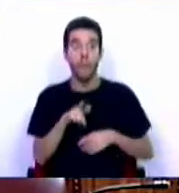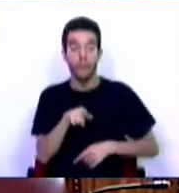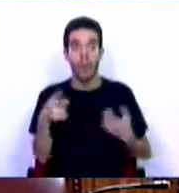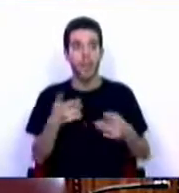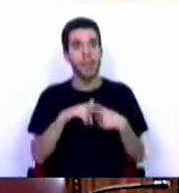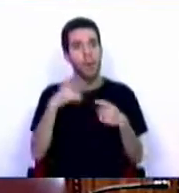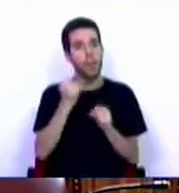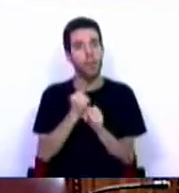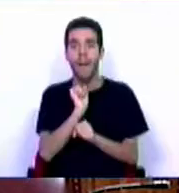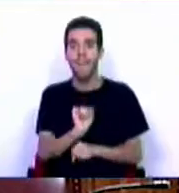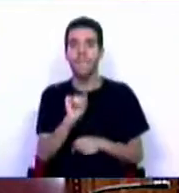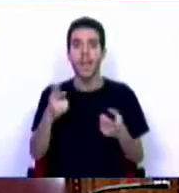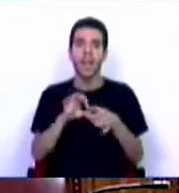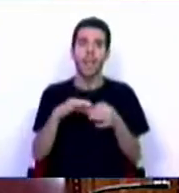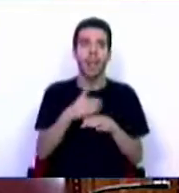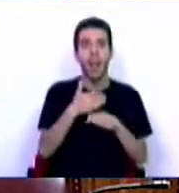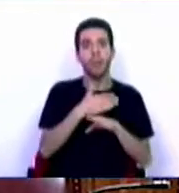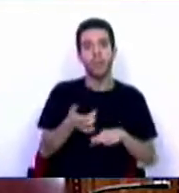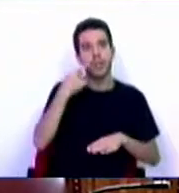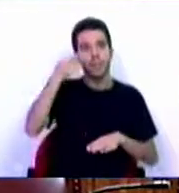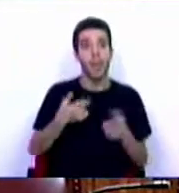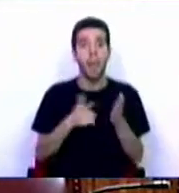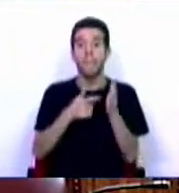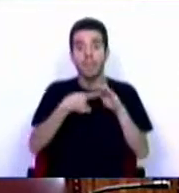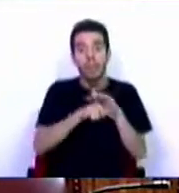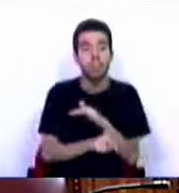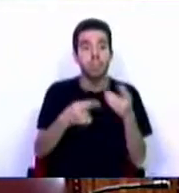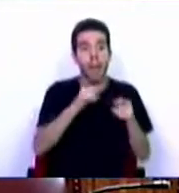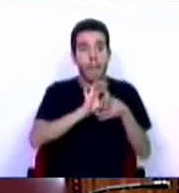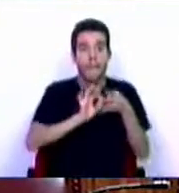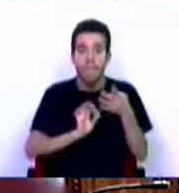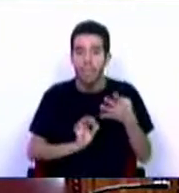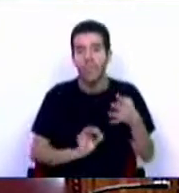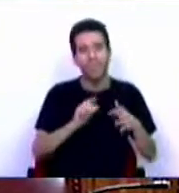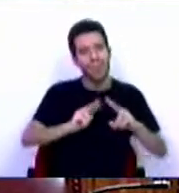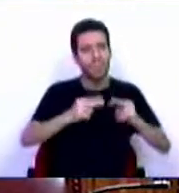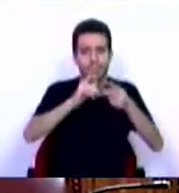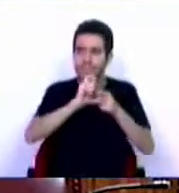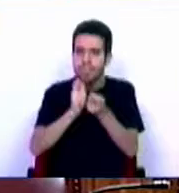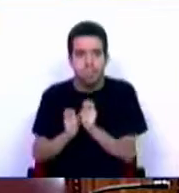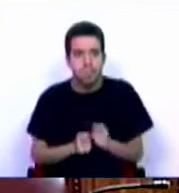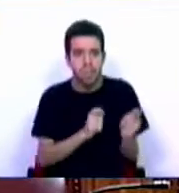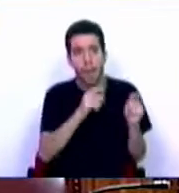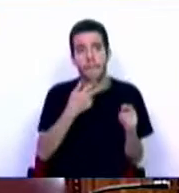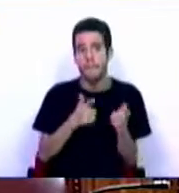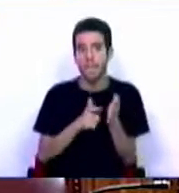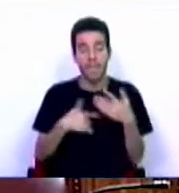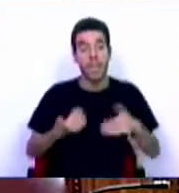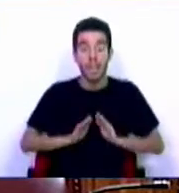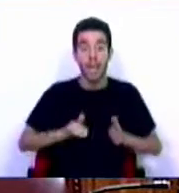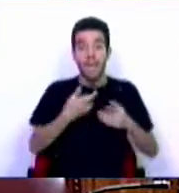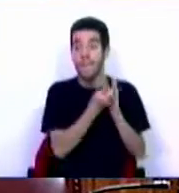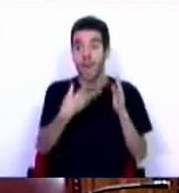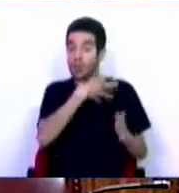fundamental na fase de especialidade, precisamente para melhorar aspectos que eventualmente possam precisar de alguma densificação adicional, e foram referidos vários e já lá iria,